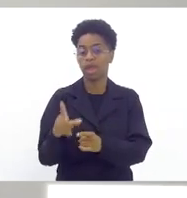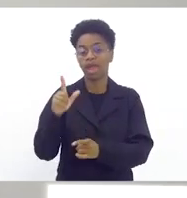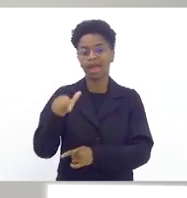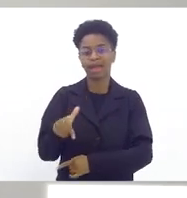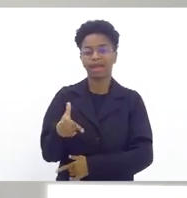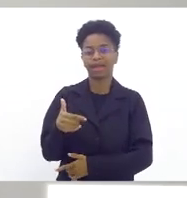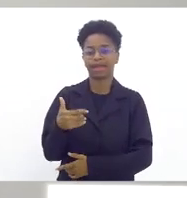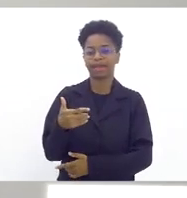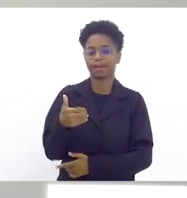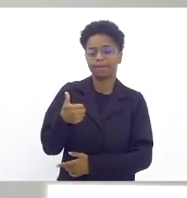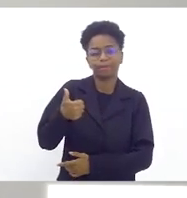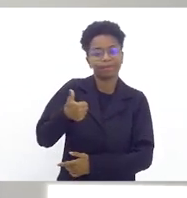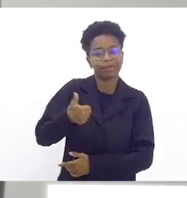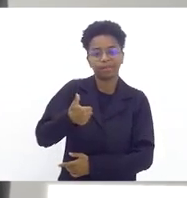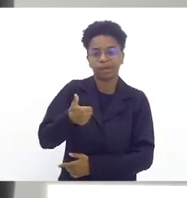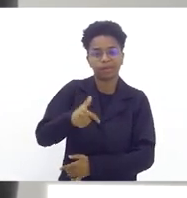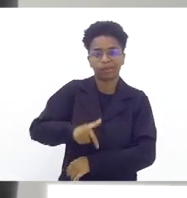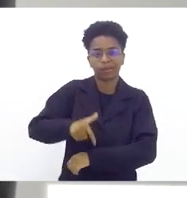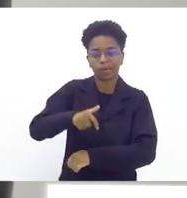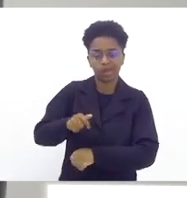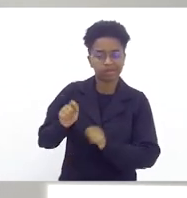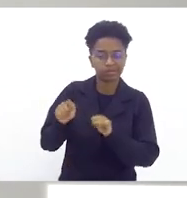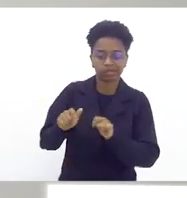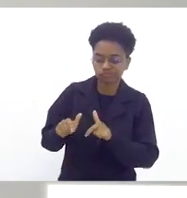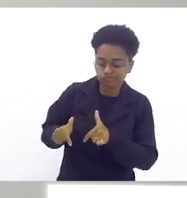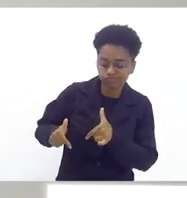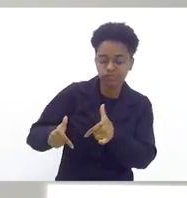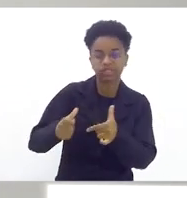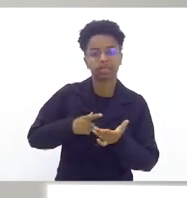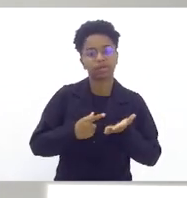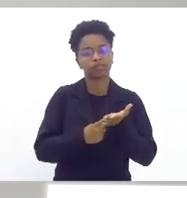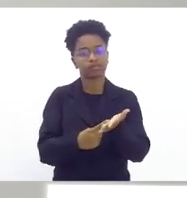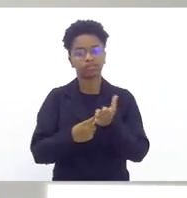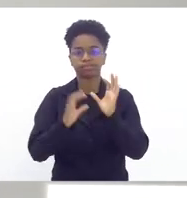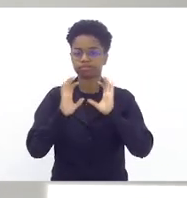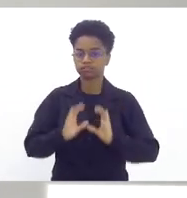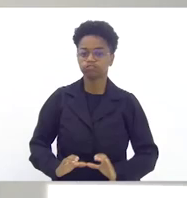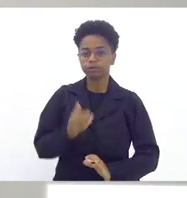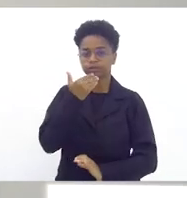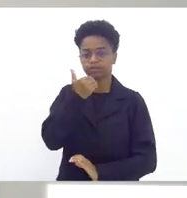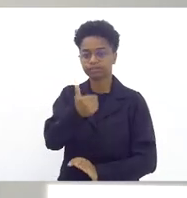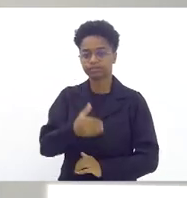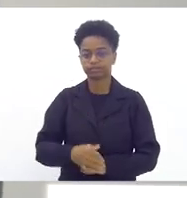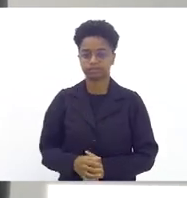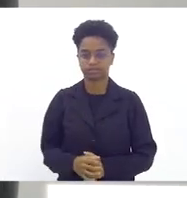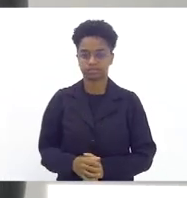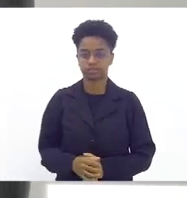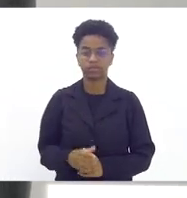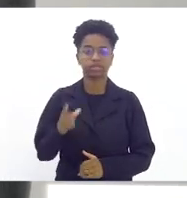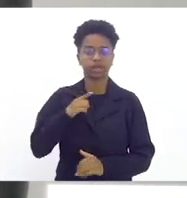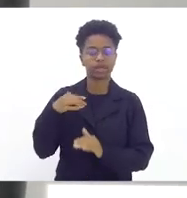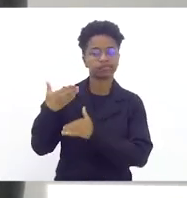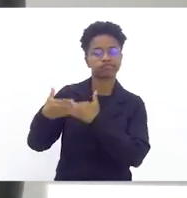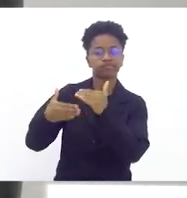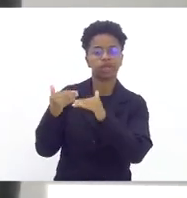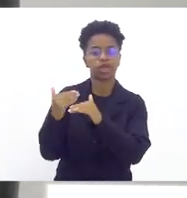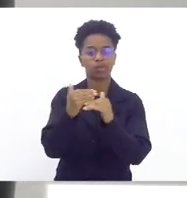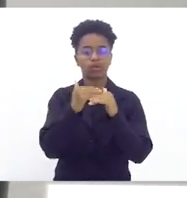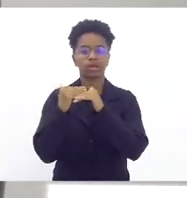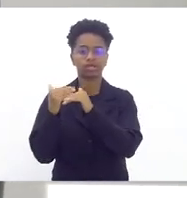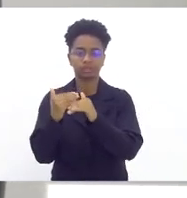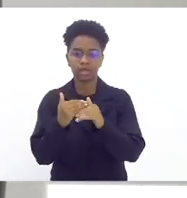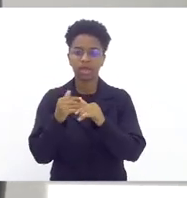passo para a gente ter um pacto civilizatório melhor, com mais equidade, com